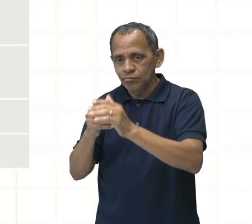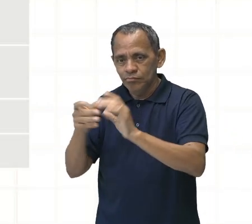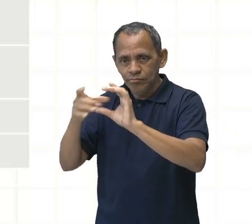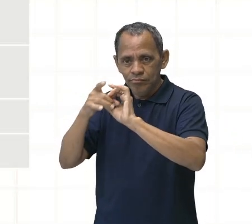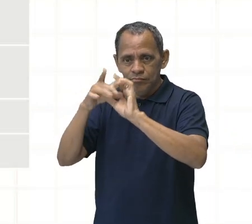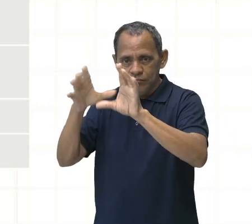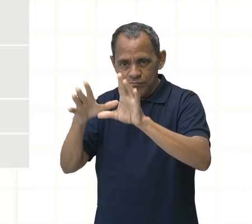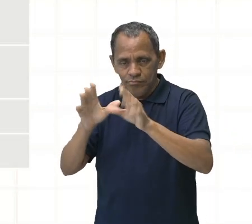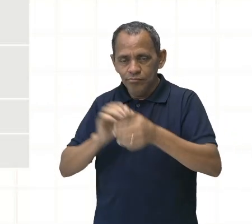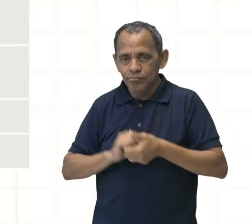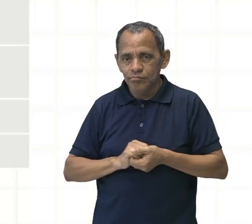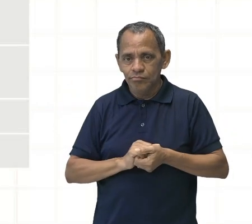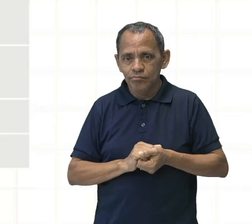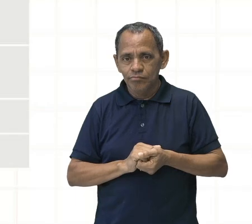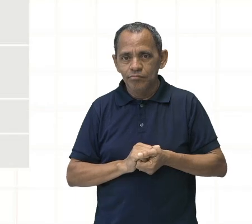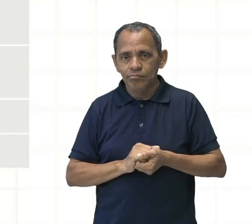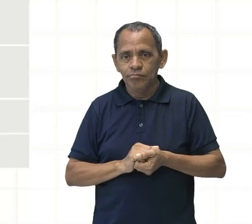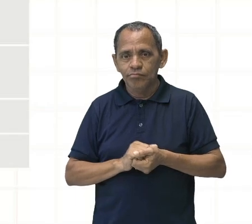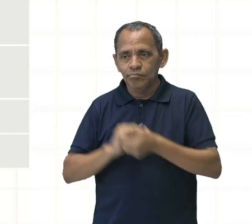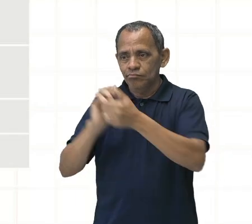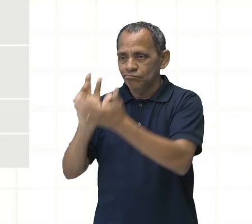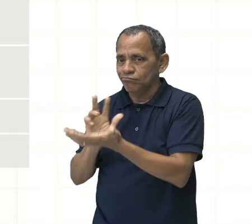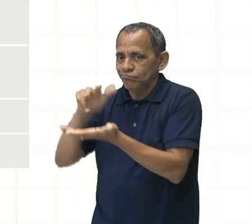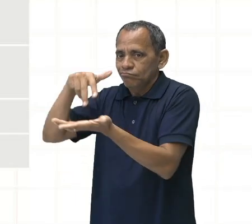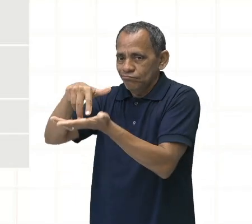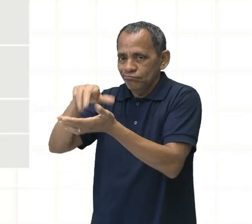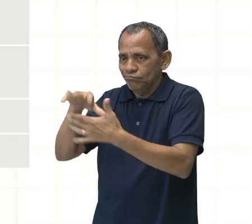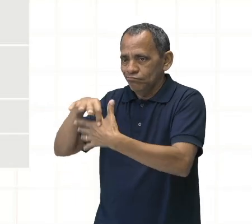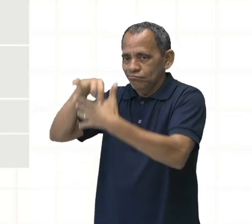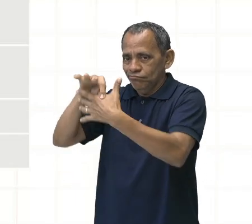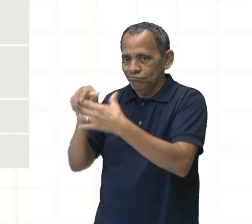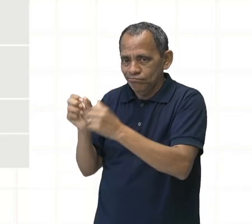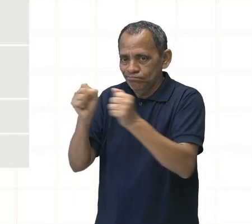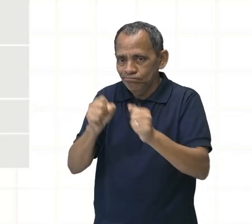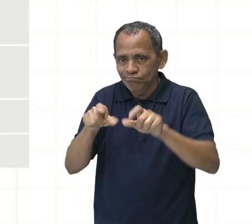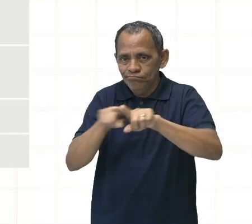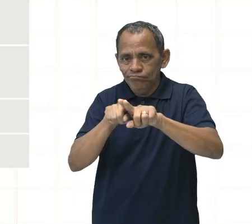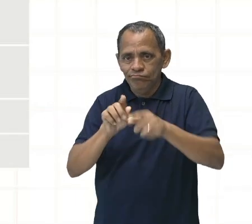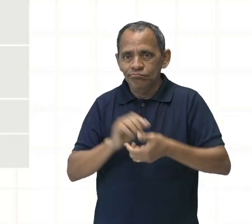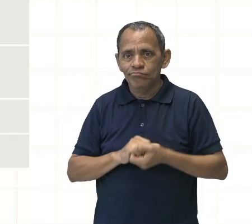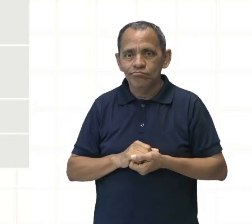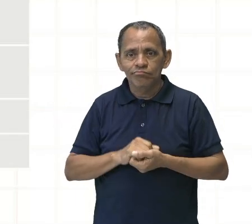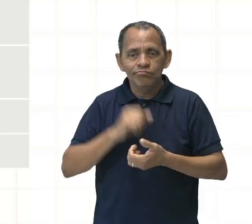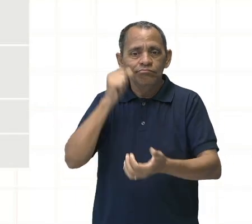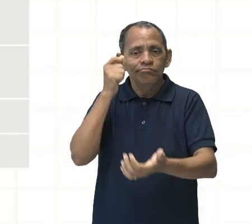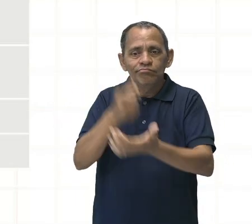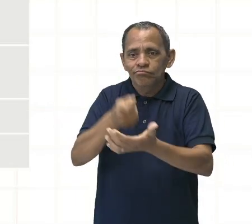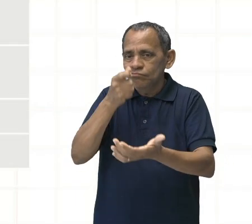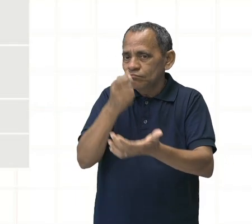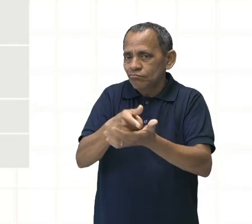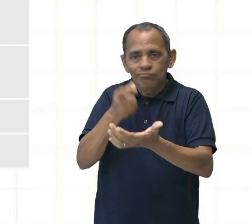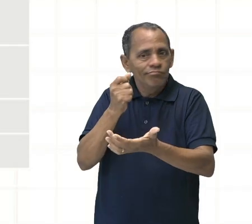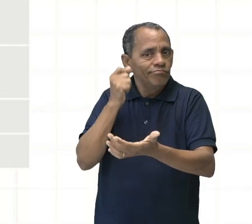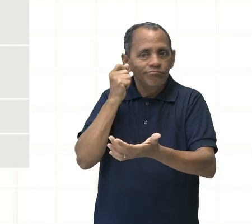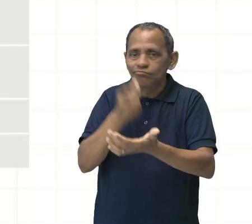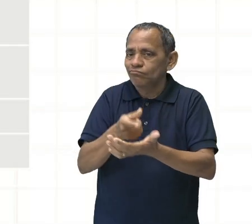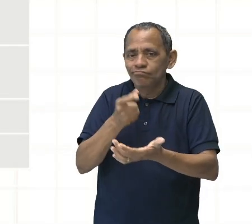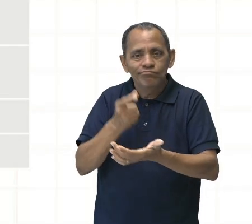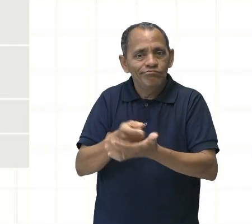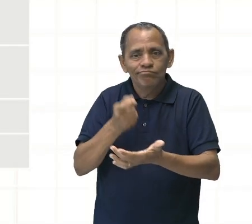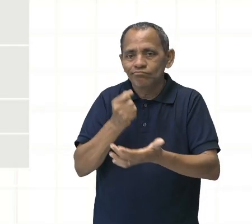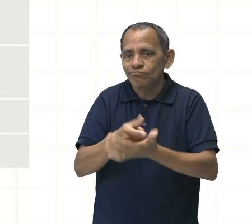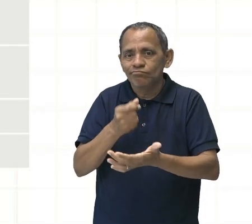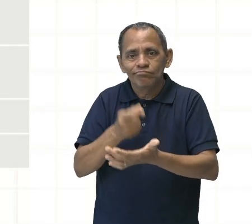liberdade, justamente ali com a ascensão de um líder forte. Não pagavam a dívida externa, essa era a